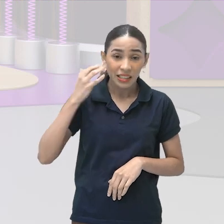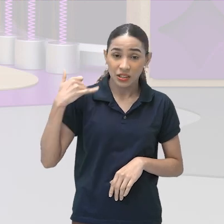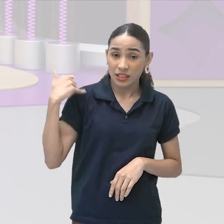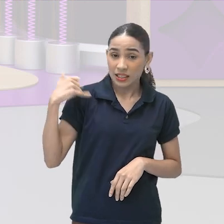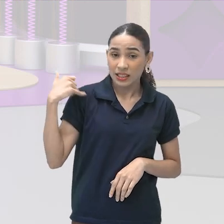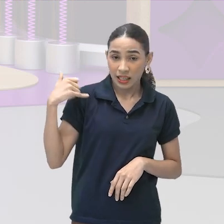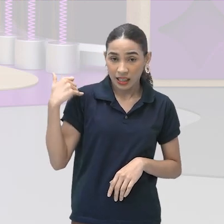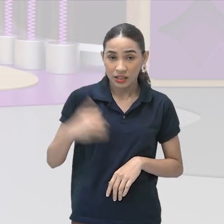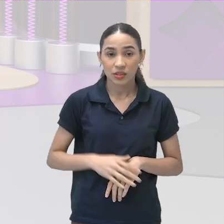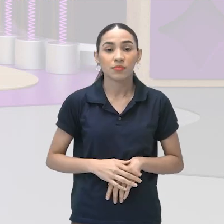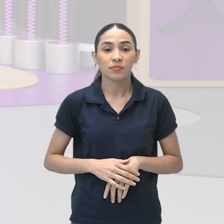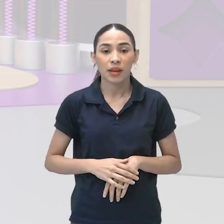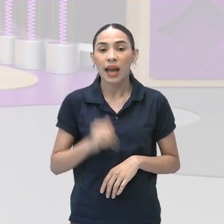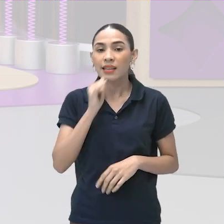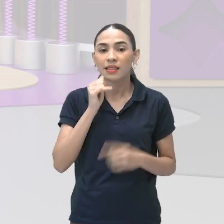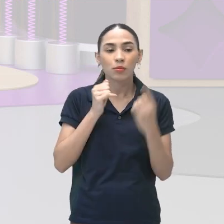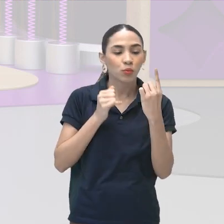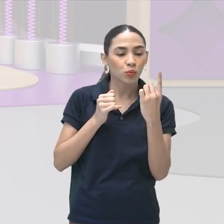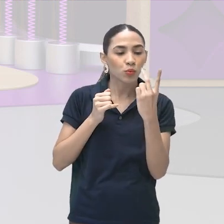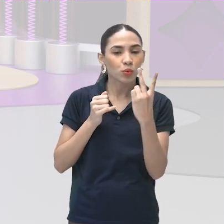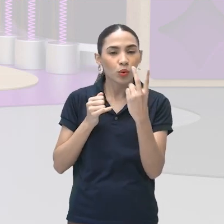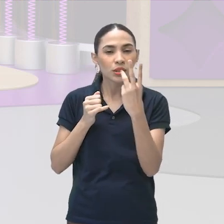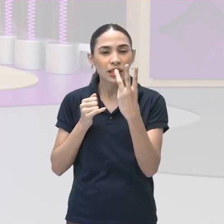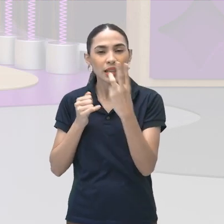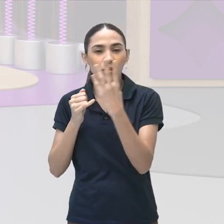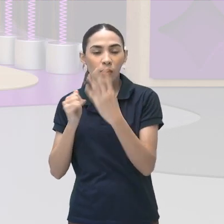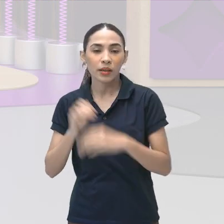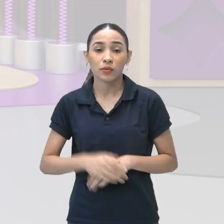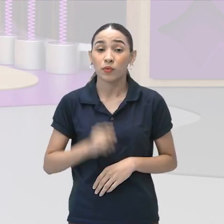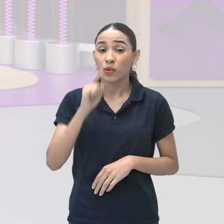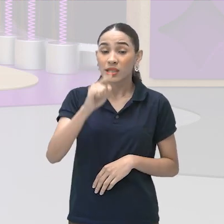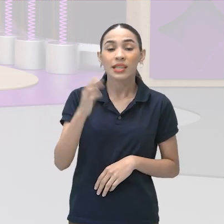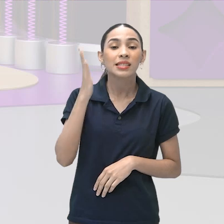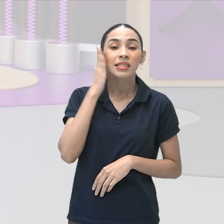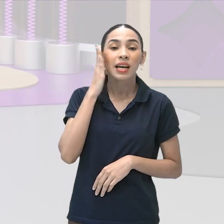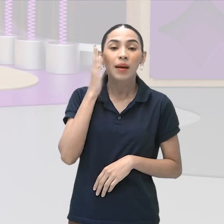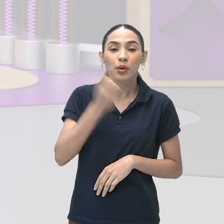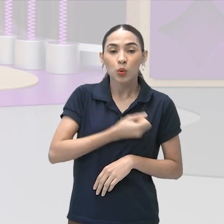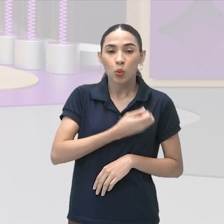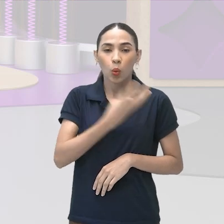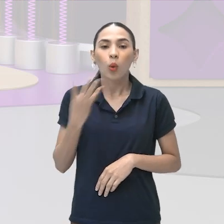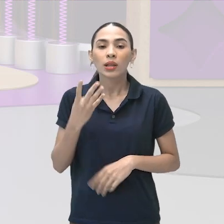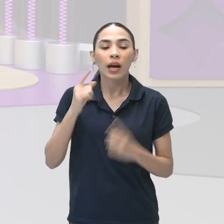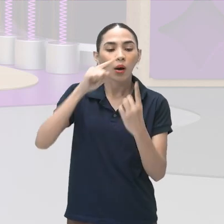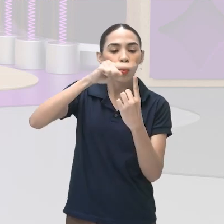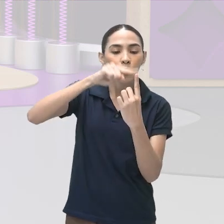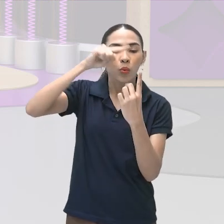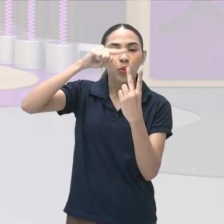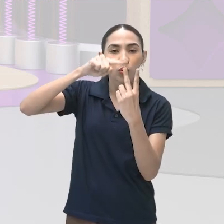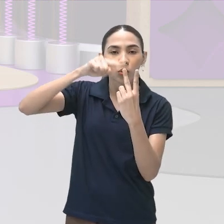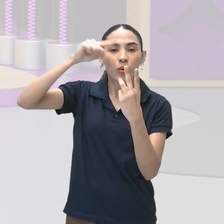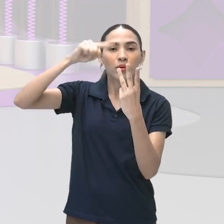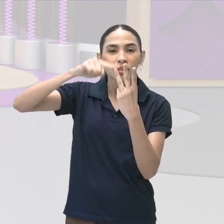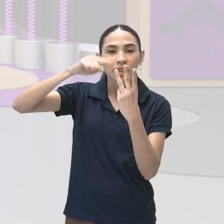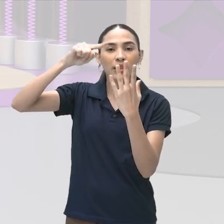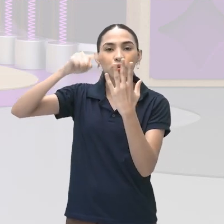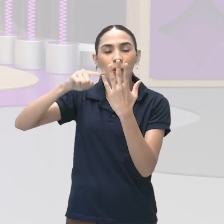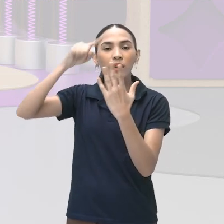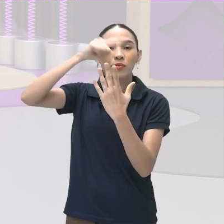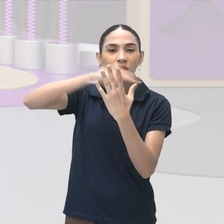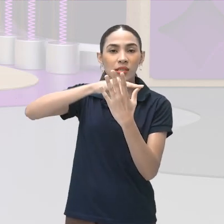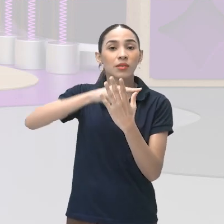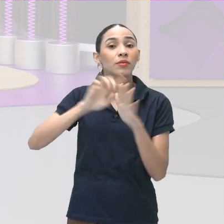tem, sinalizando nos dedos. Você sabe contar quantos dedos você tem. Então, esse conjunto